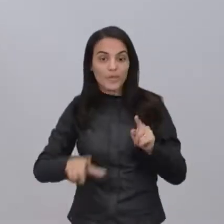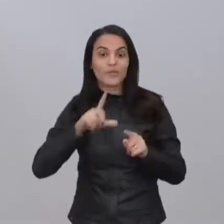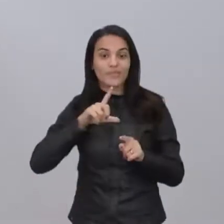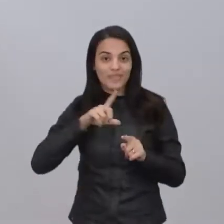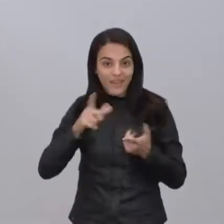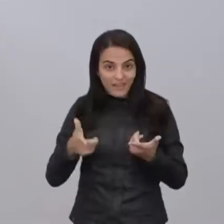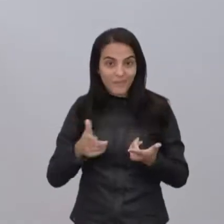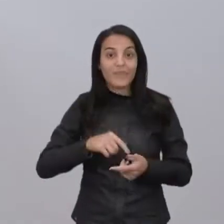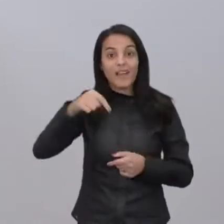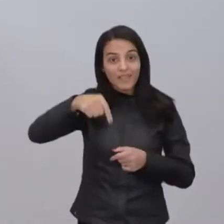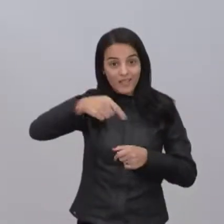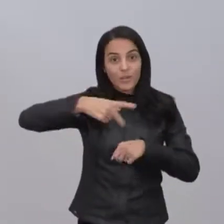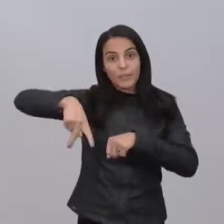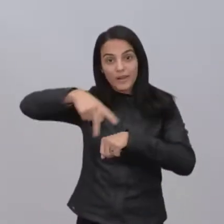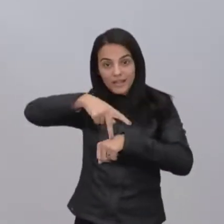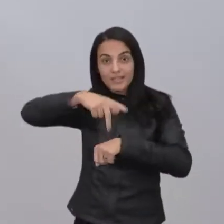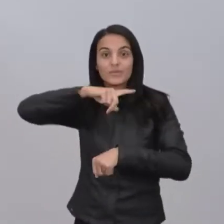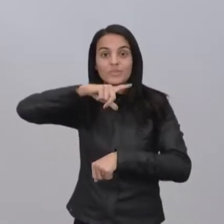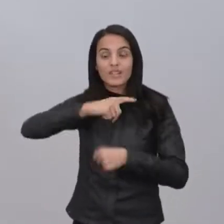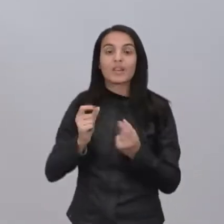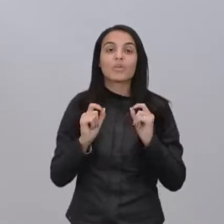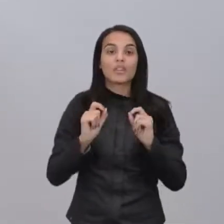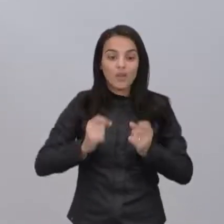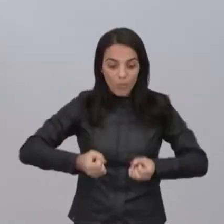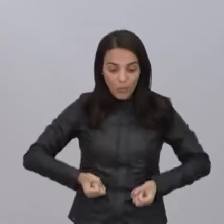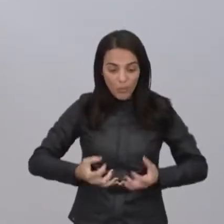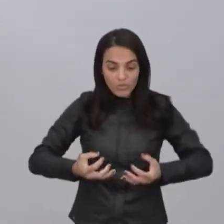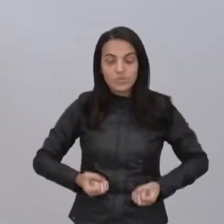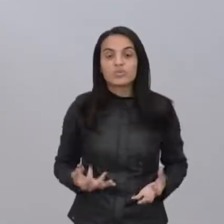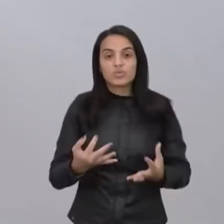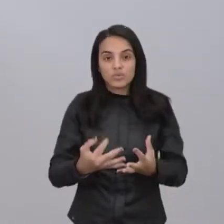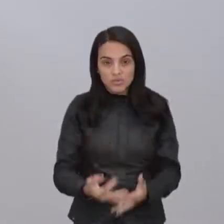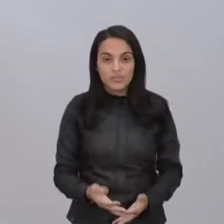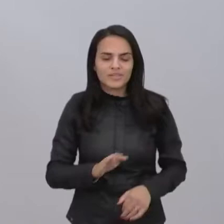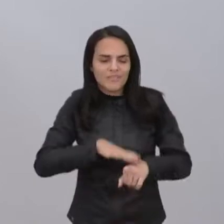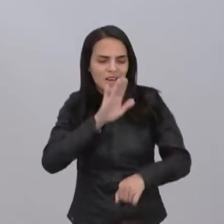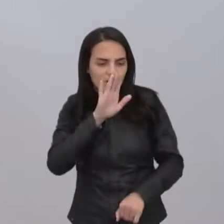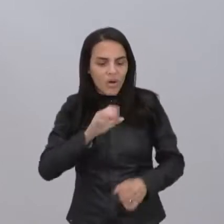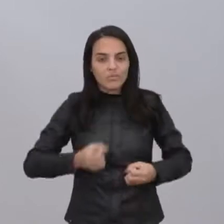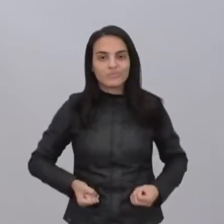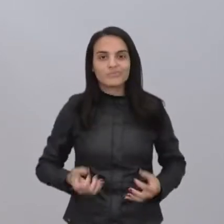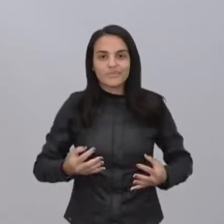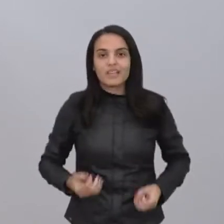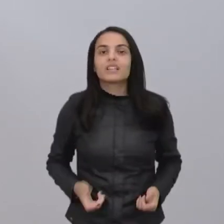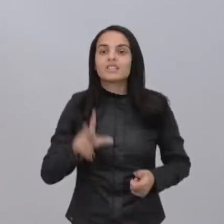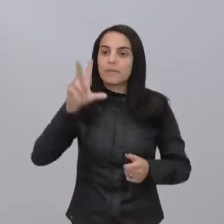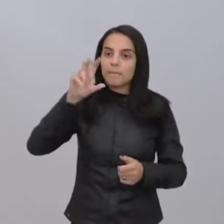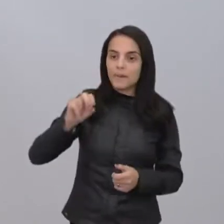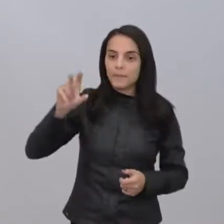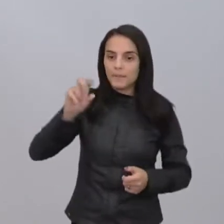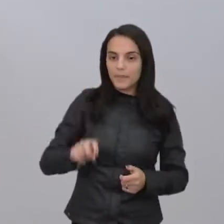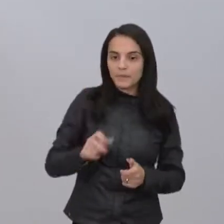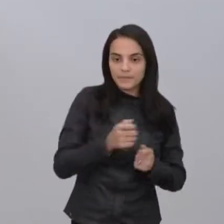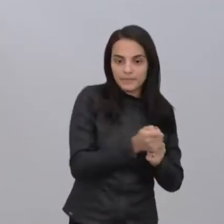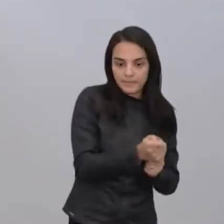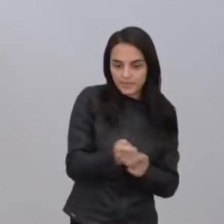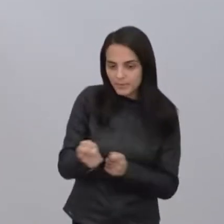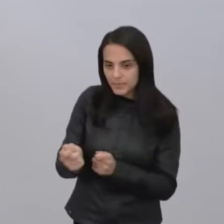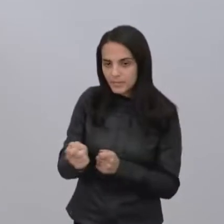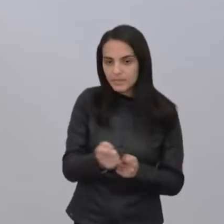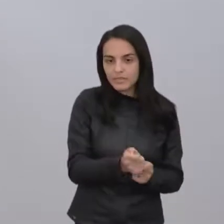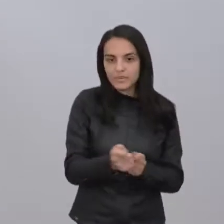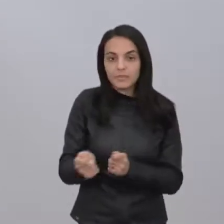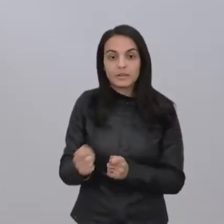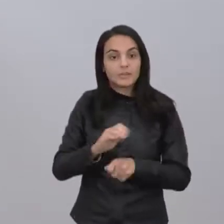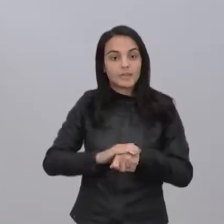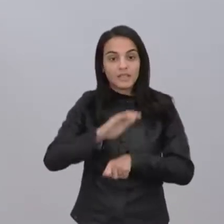aqui no país, né, a gente tem o consumo, né, esse maior consumo de agrotóxico acaba vindo numa